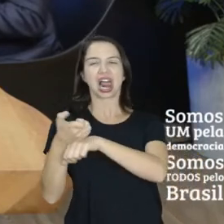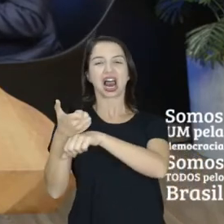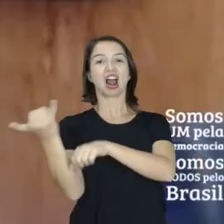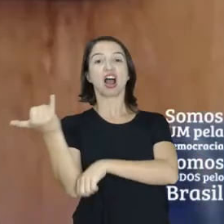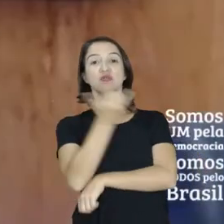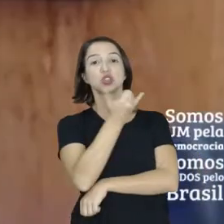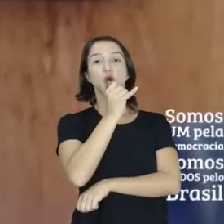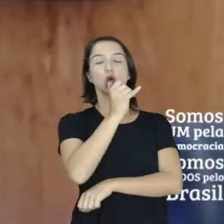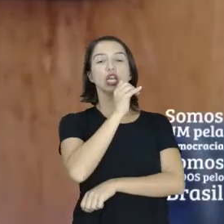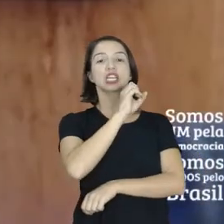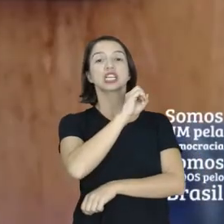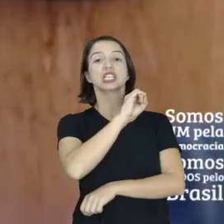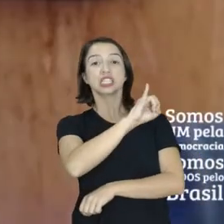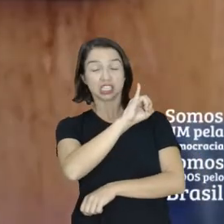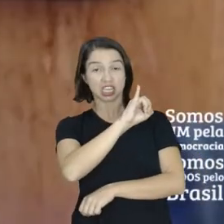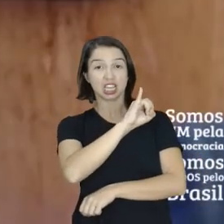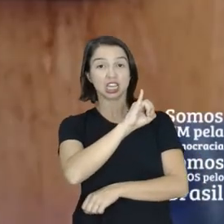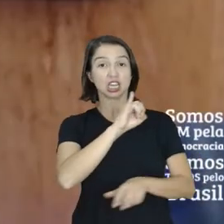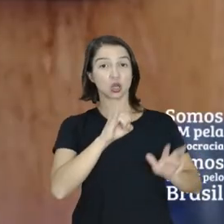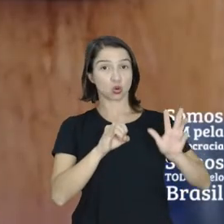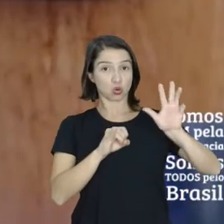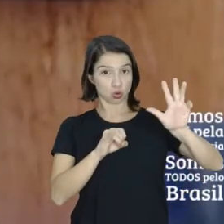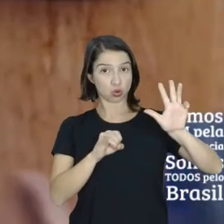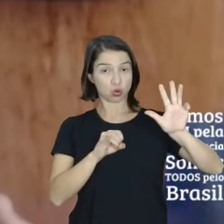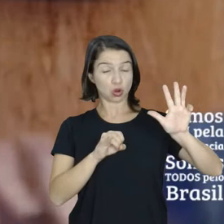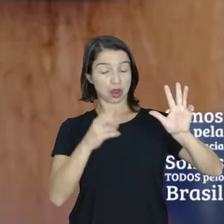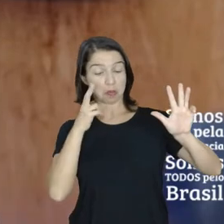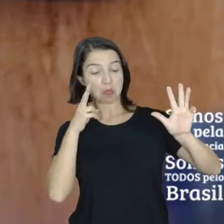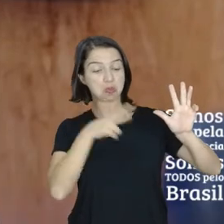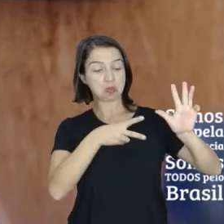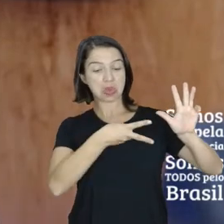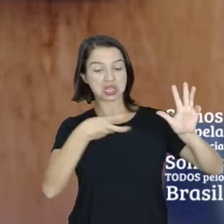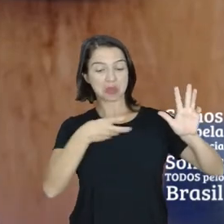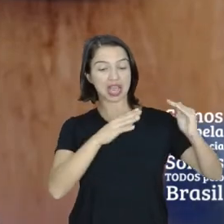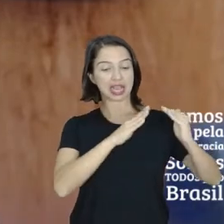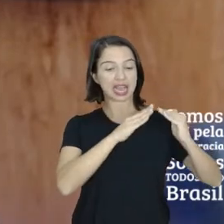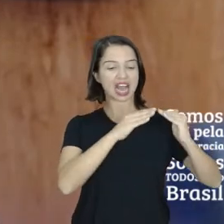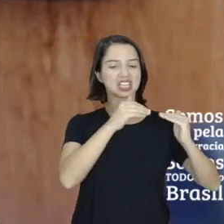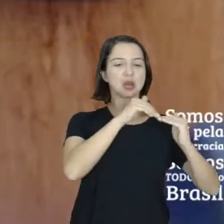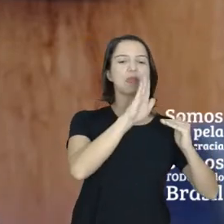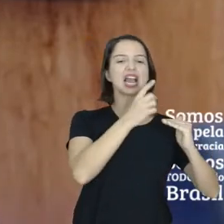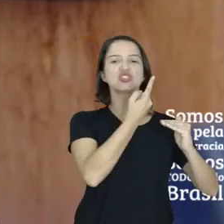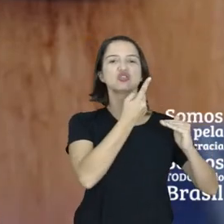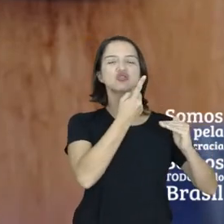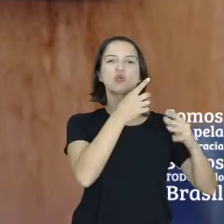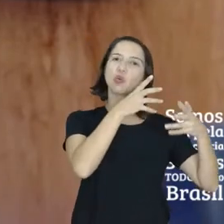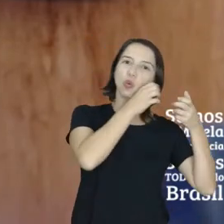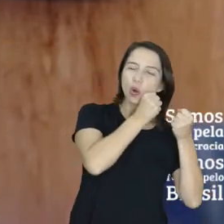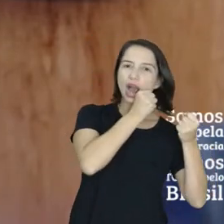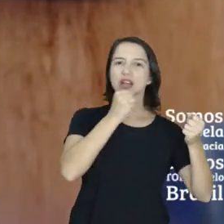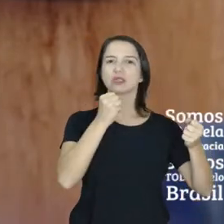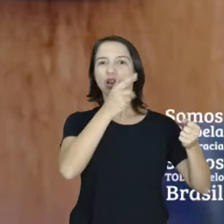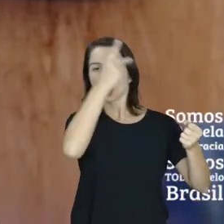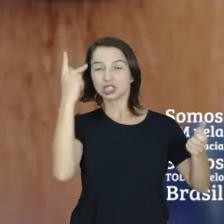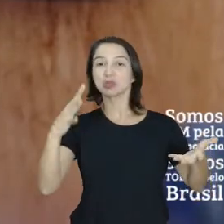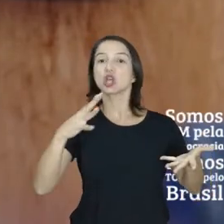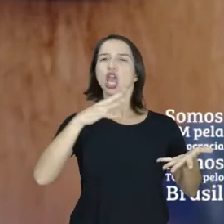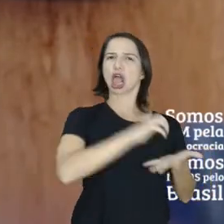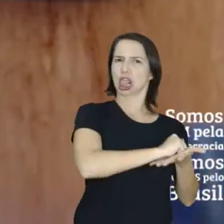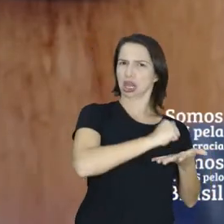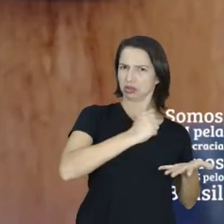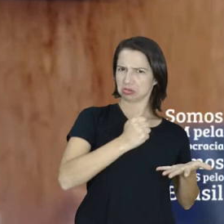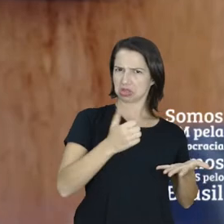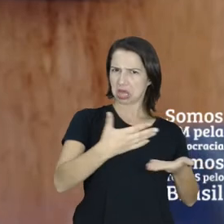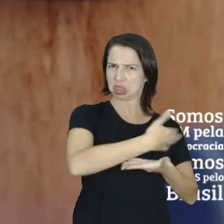governo Lula? Primeira propriedade está na Constituição. Então, isso não existe. A outra, o presidente Lula já